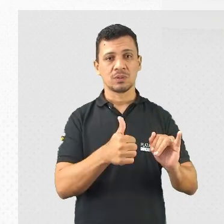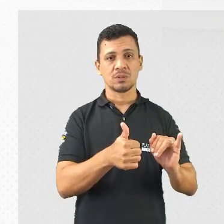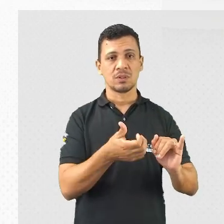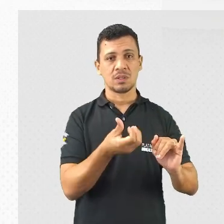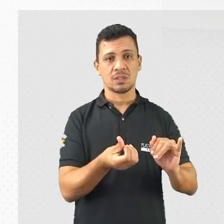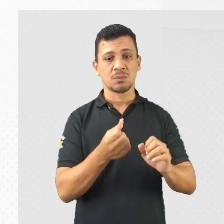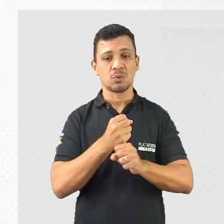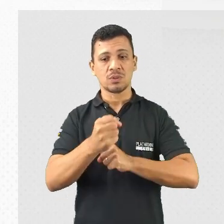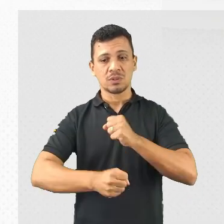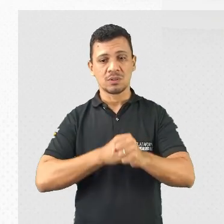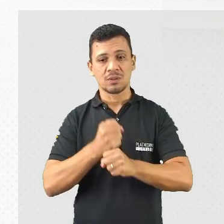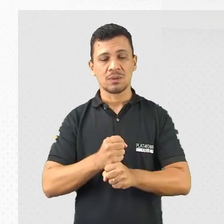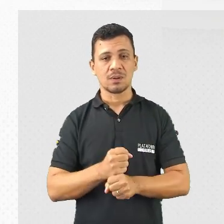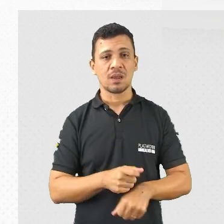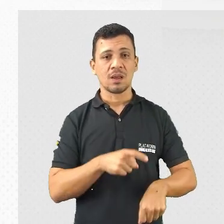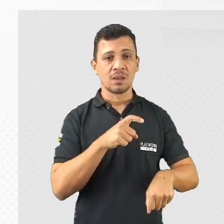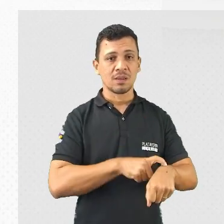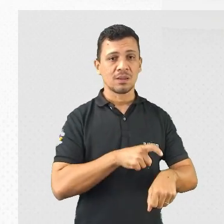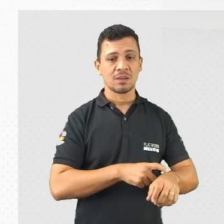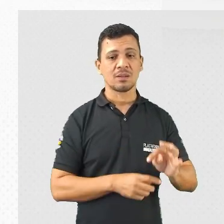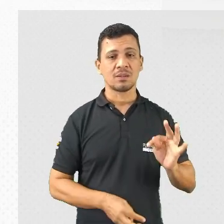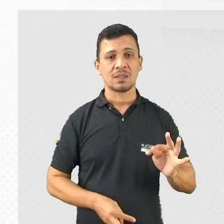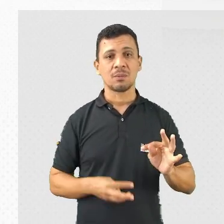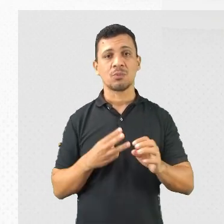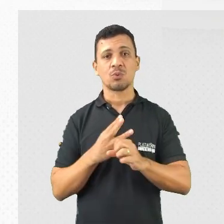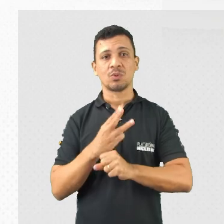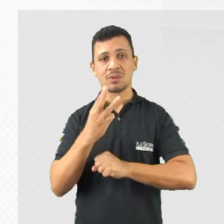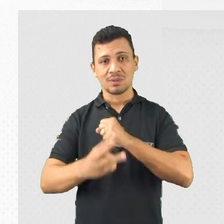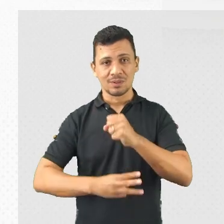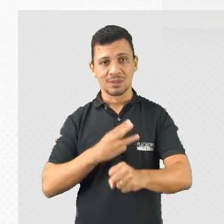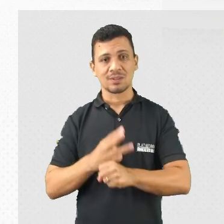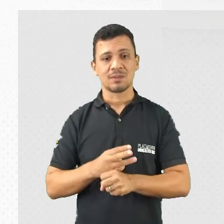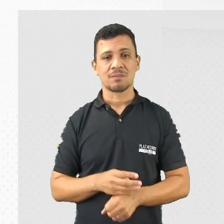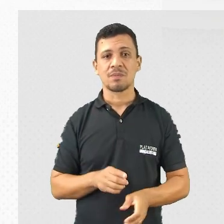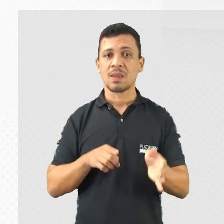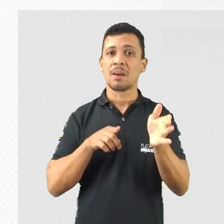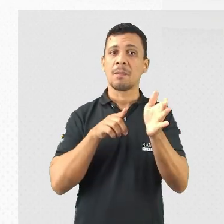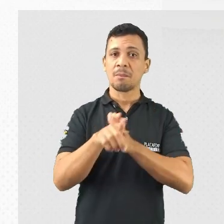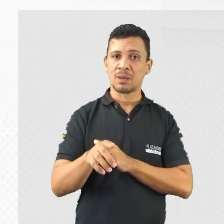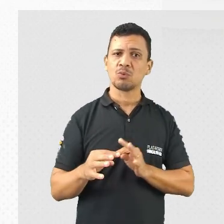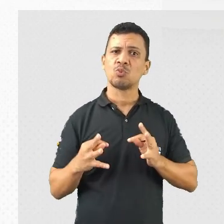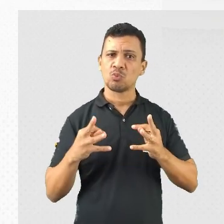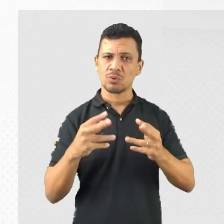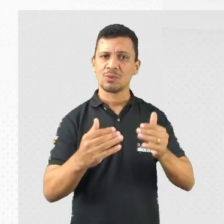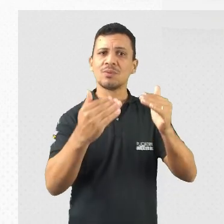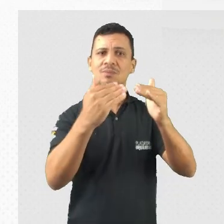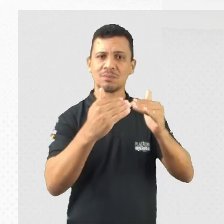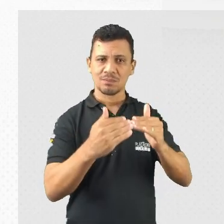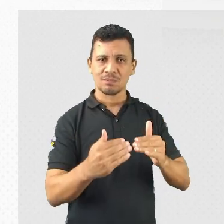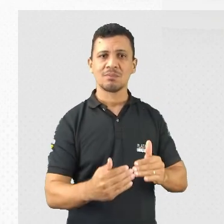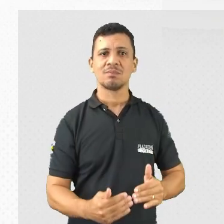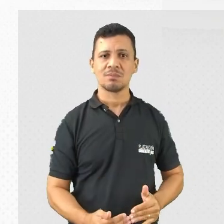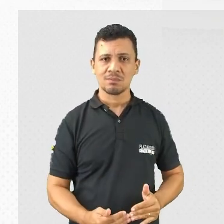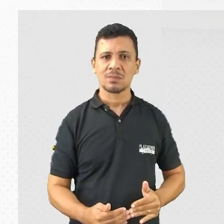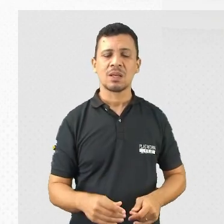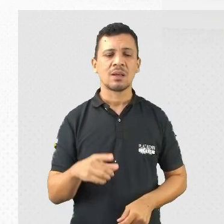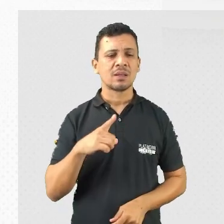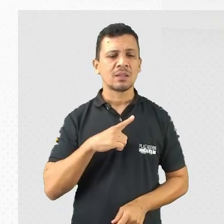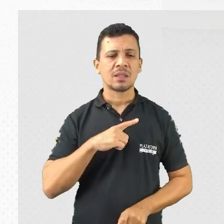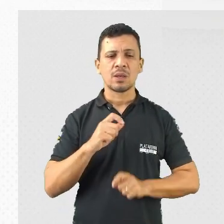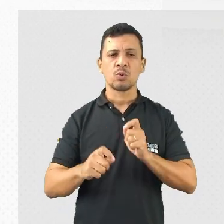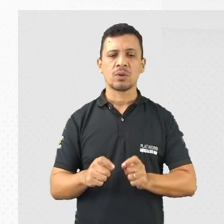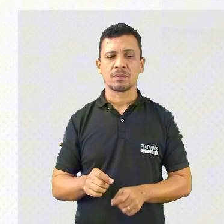ao ano, prazo de 3 anos. Então perceba que já nessa questão tá tudo alinhadozinho, ó. Tá? Você vai ter aqui, ó,